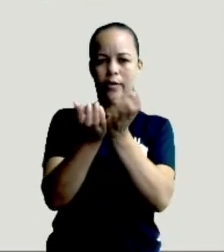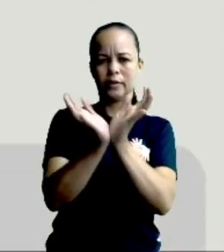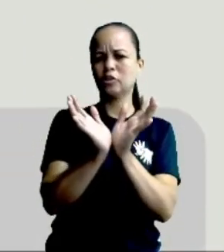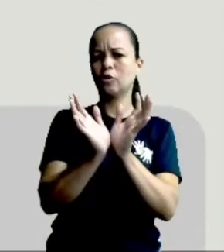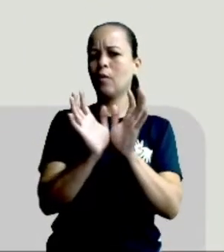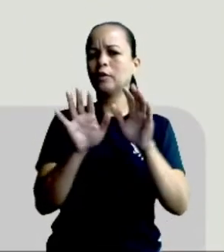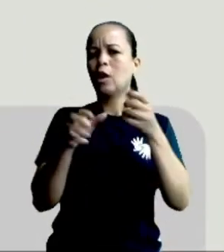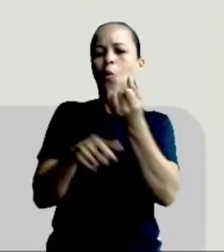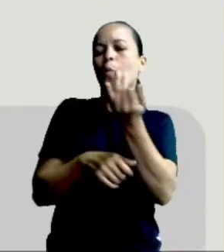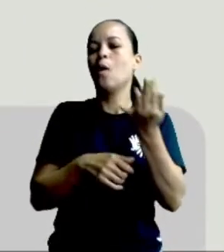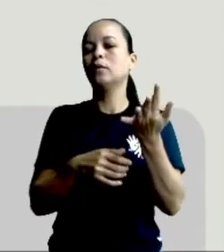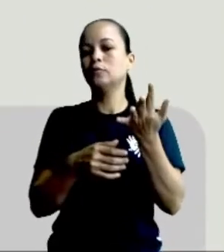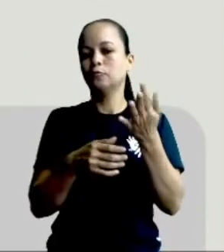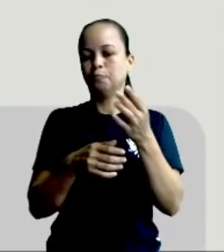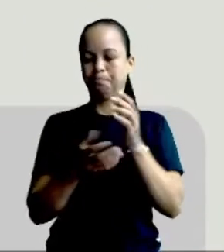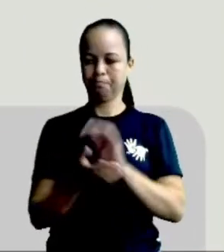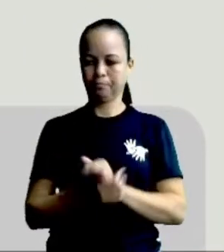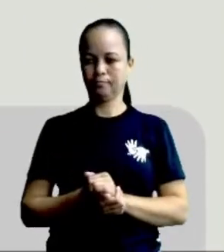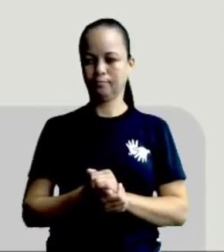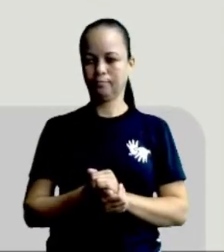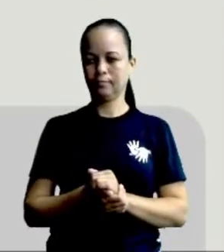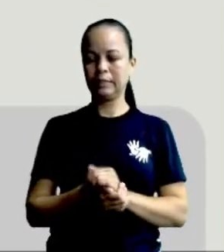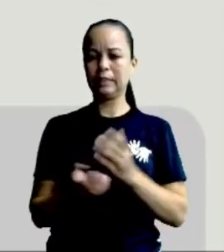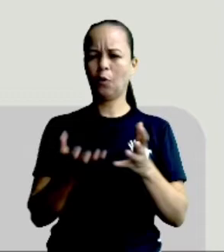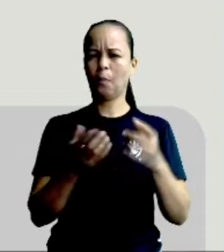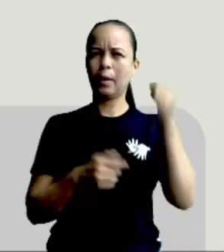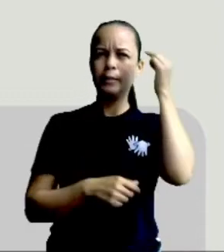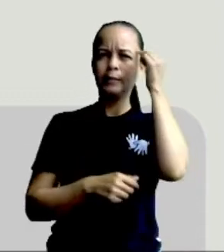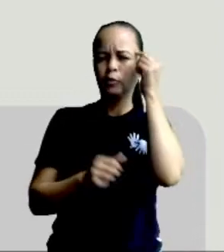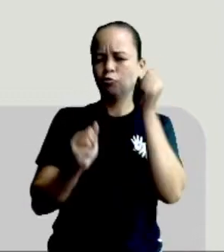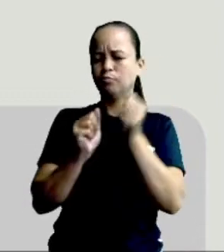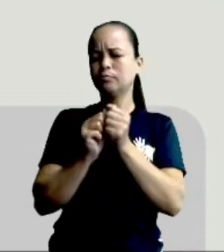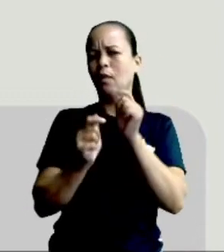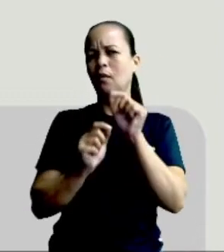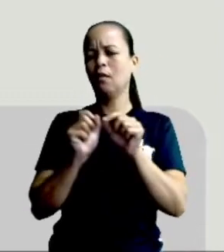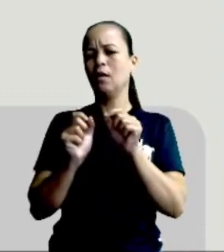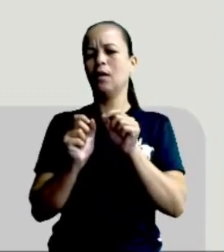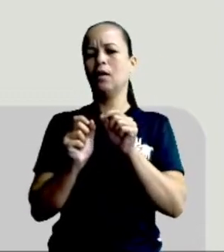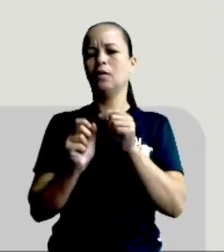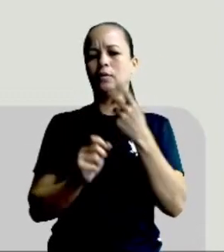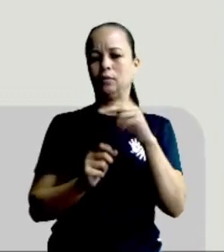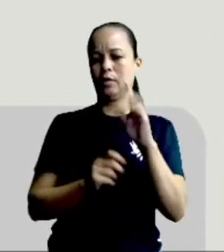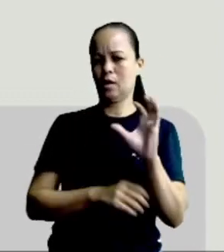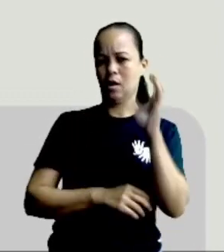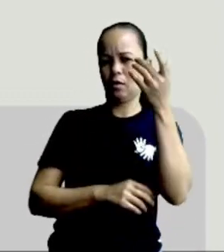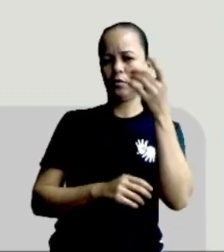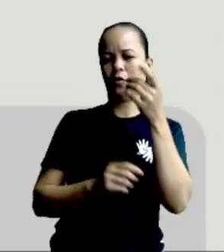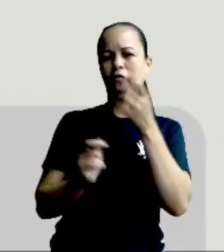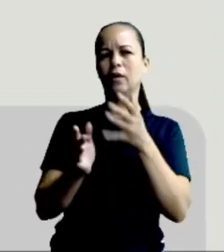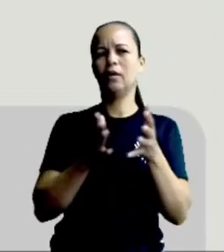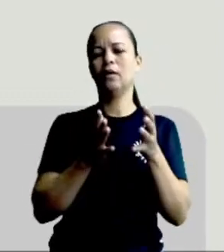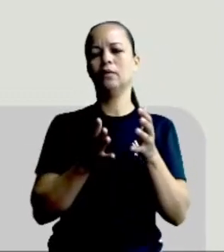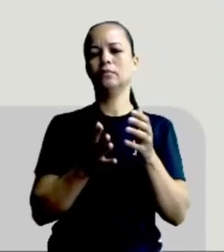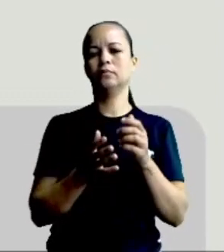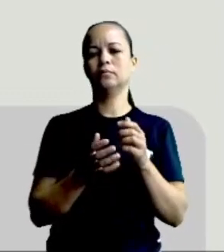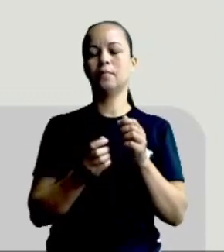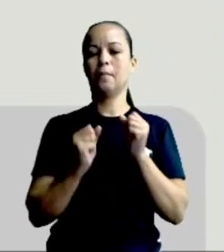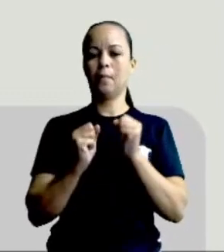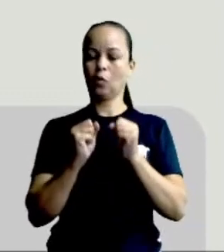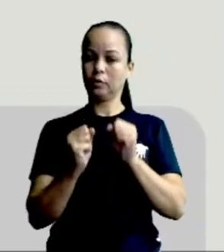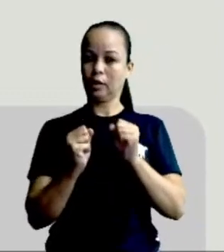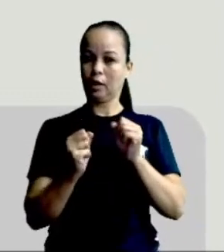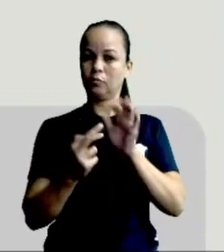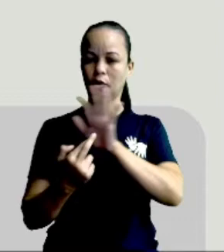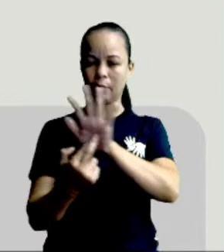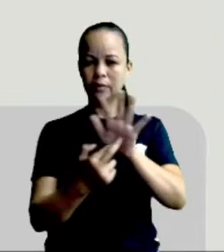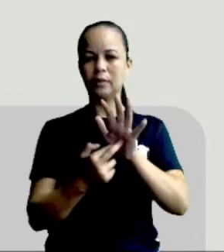Pensa comigo, gente. Pensa comigo. Uma das soluções que poderemos apresentar aqui é